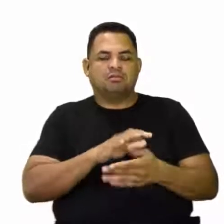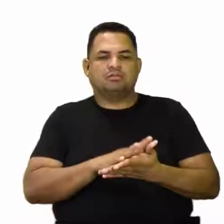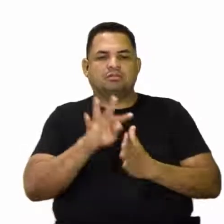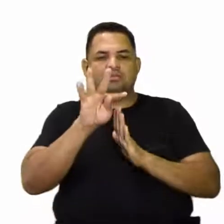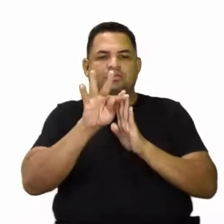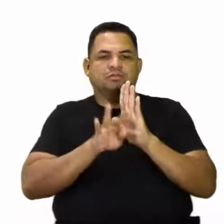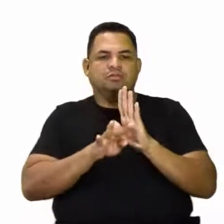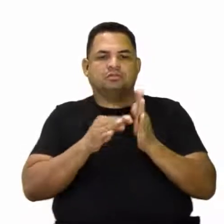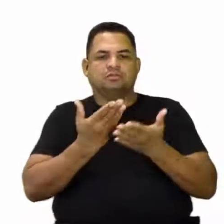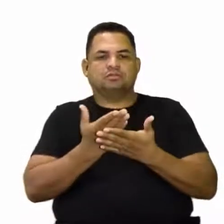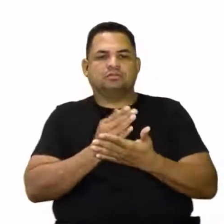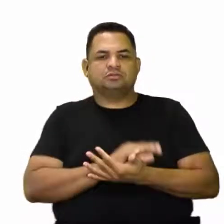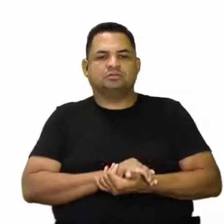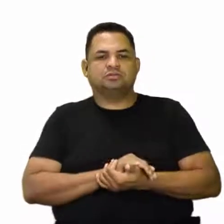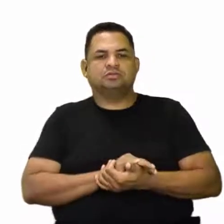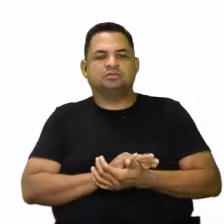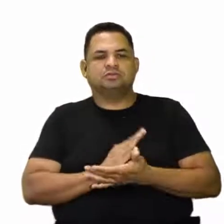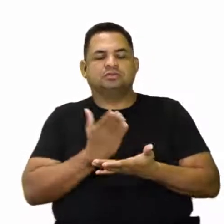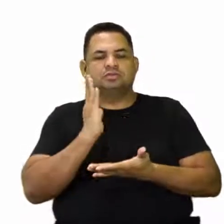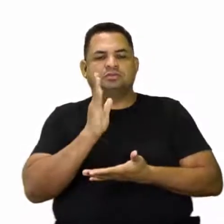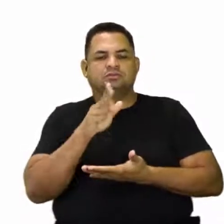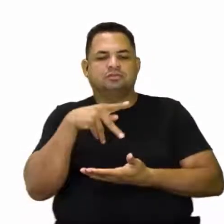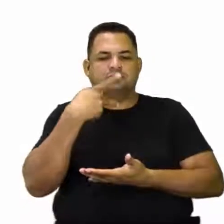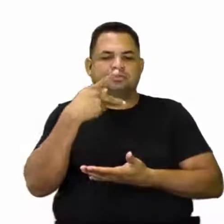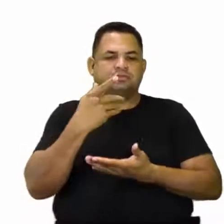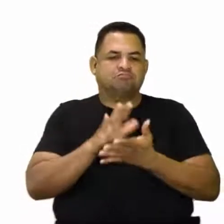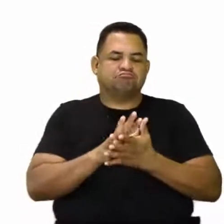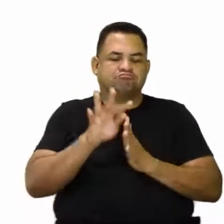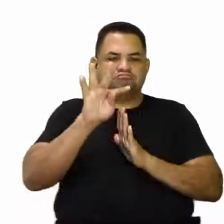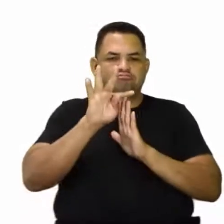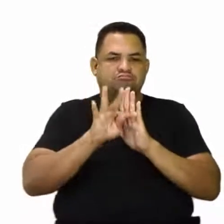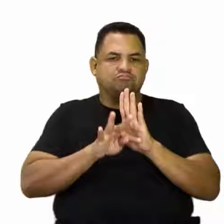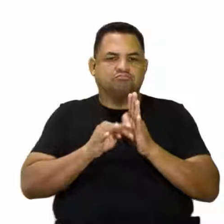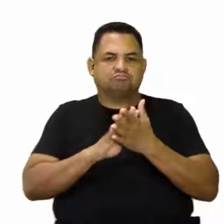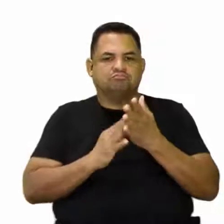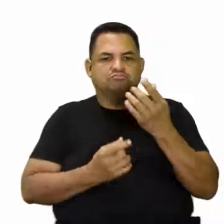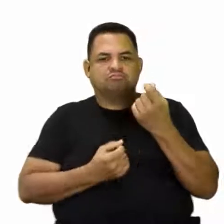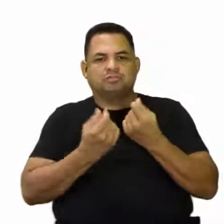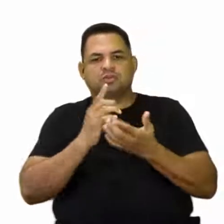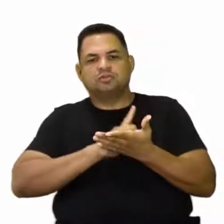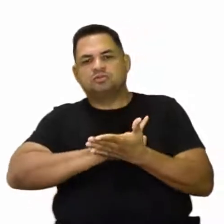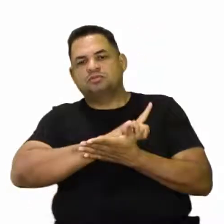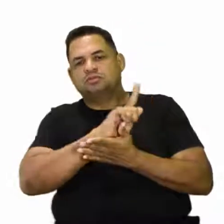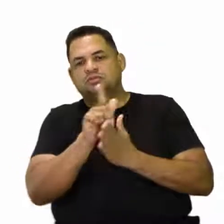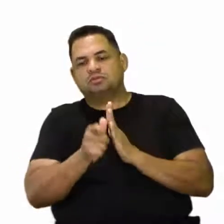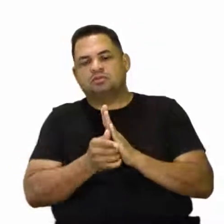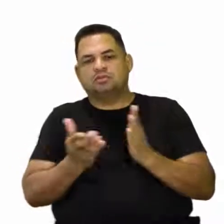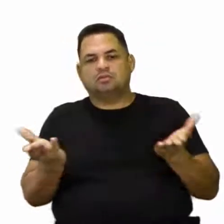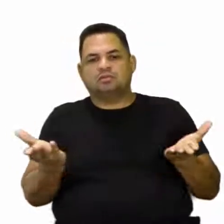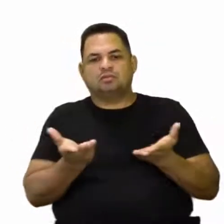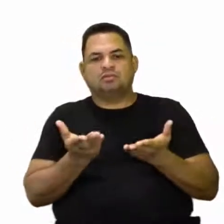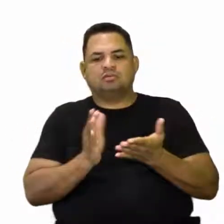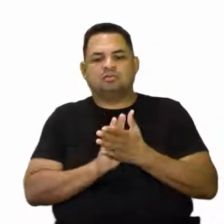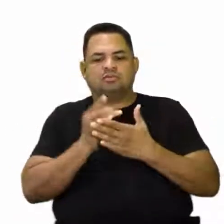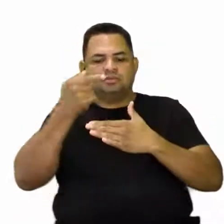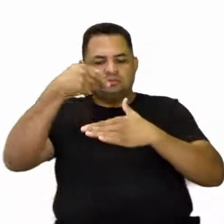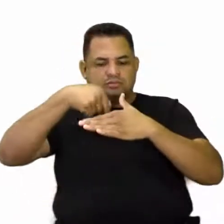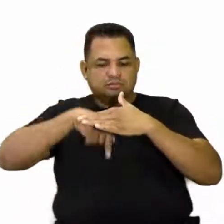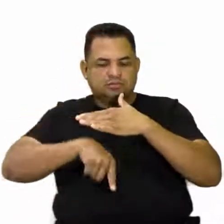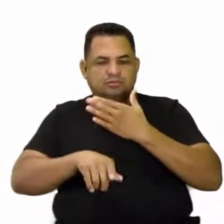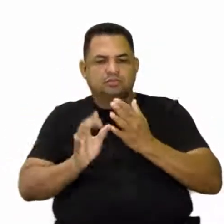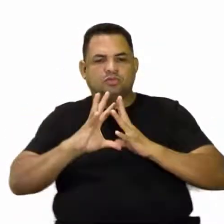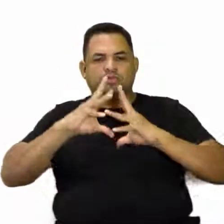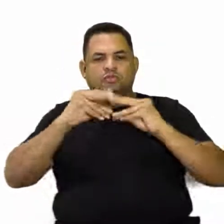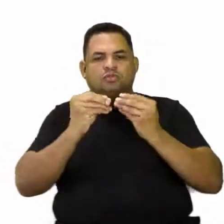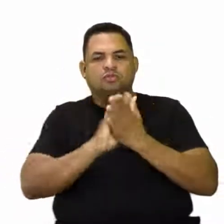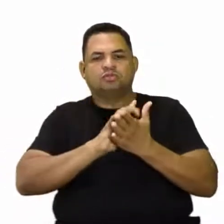gente já foi colocando um pouquinho, falando um pouquinho de texto, de alguns gêneros, mas agora a gente vai mais a fundo em